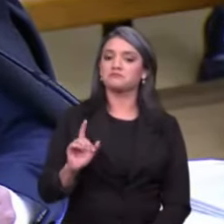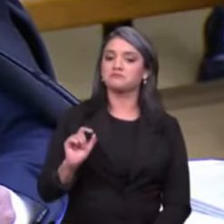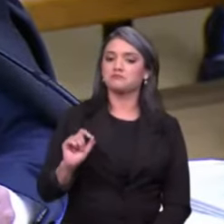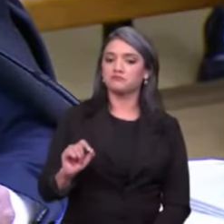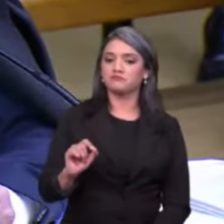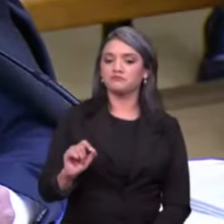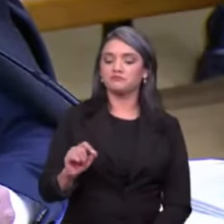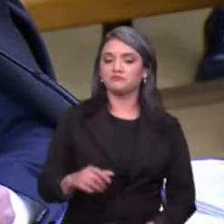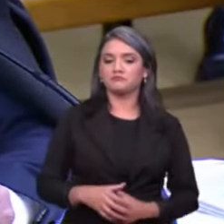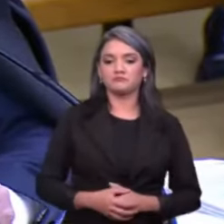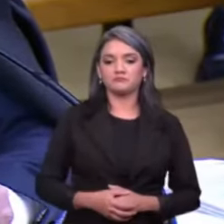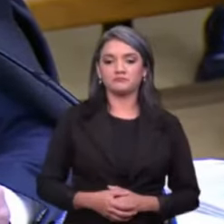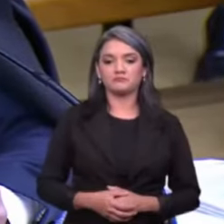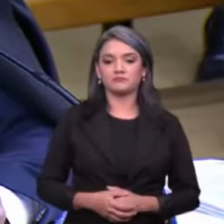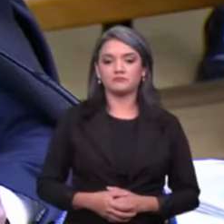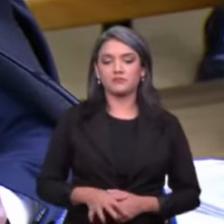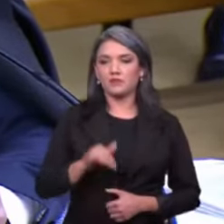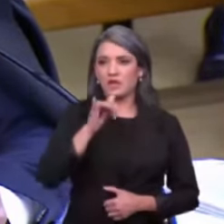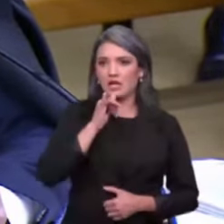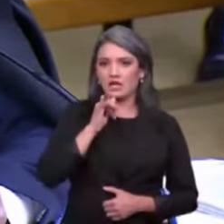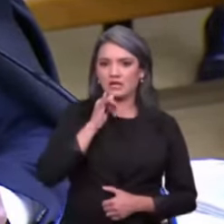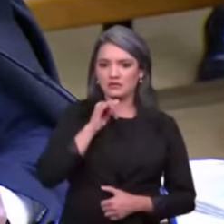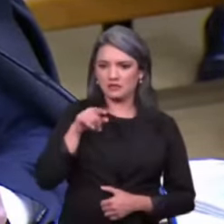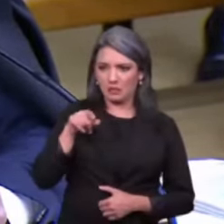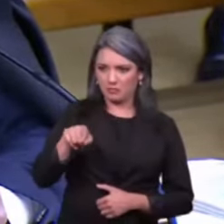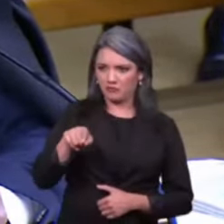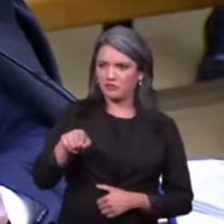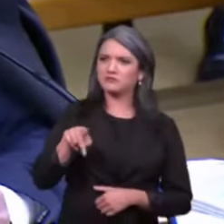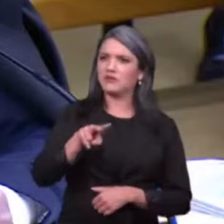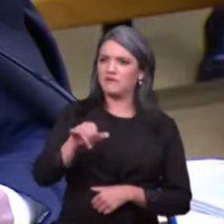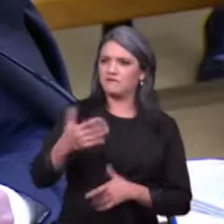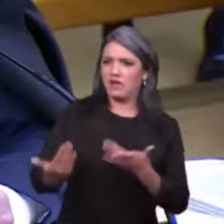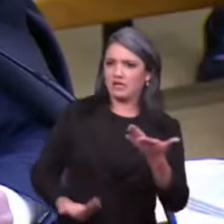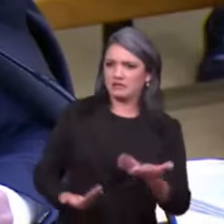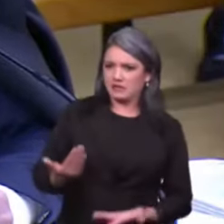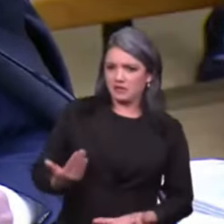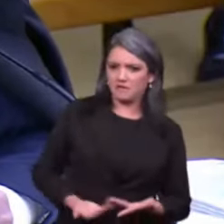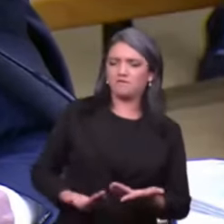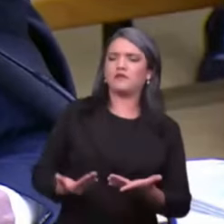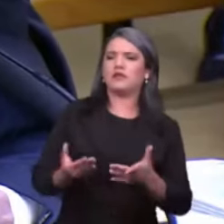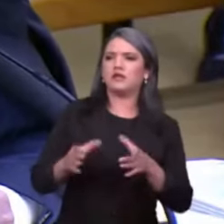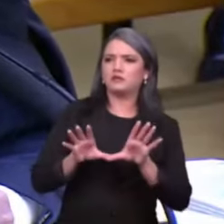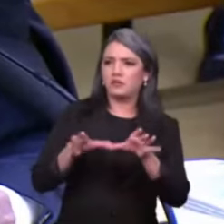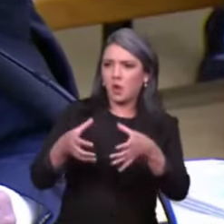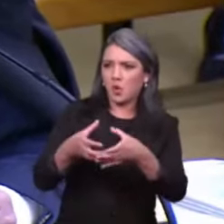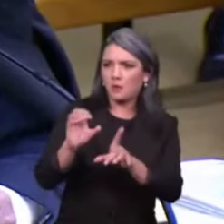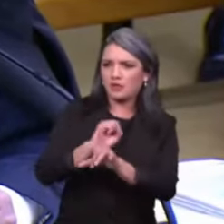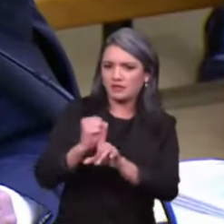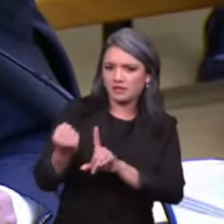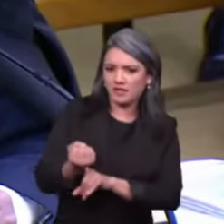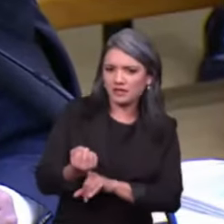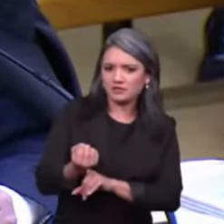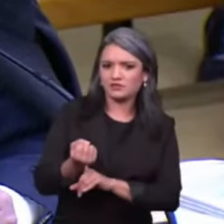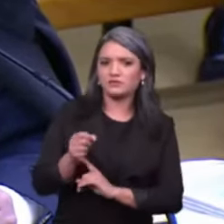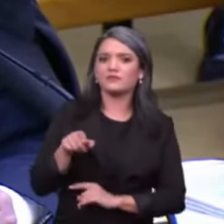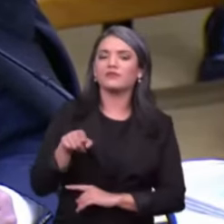uma prestação de serviço à comunidade, uma medida educativa, eu faço um reforço dessas medidas em caso